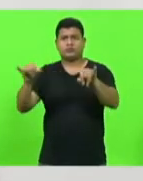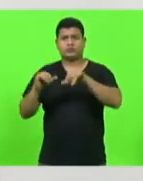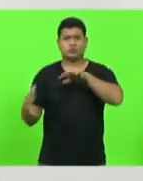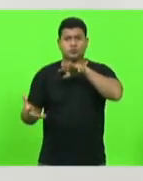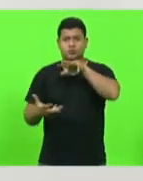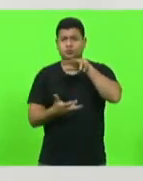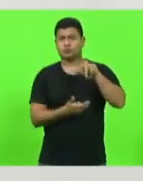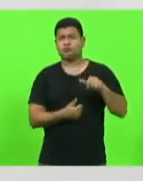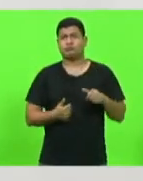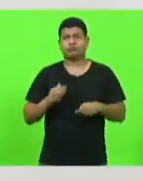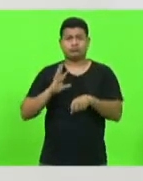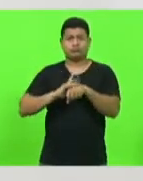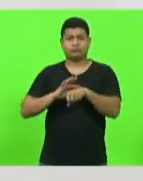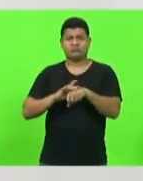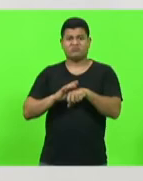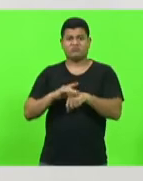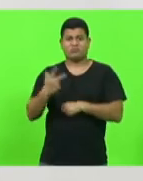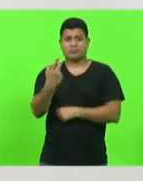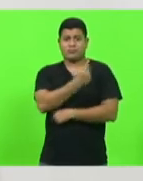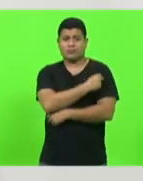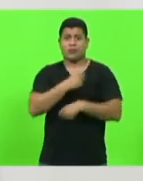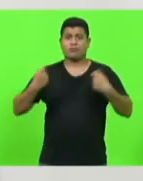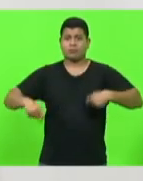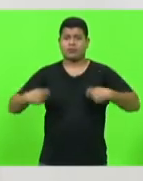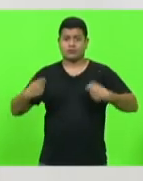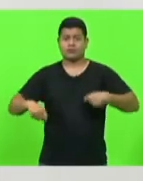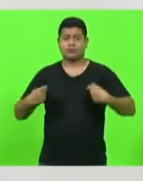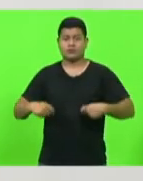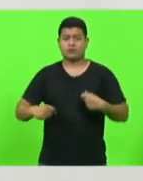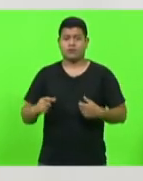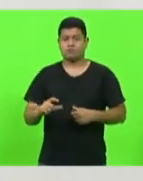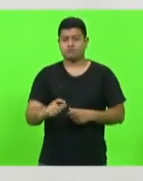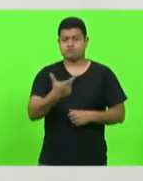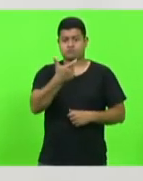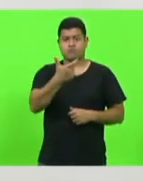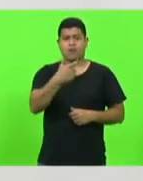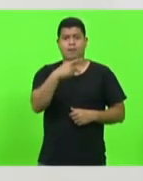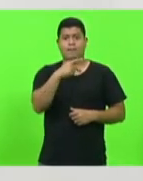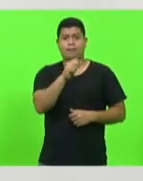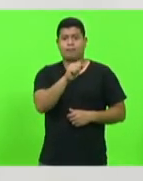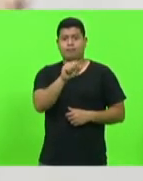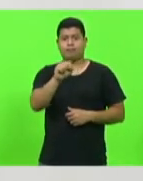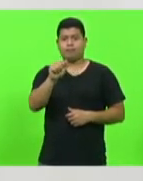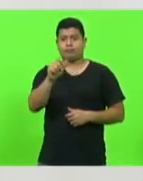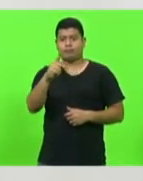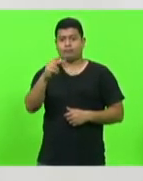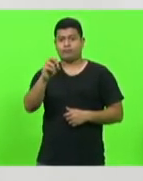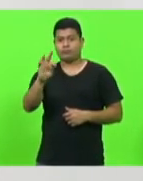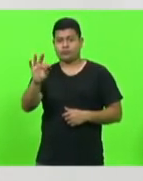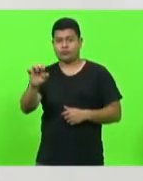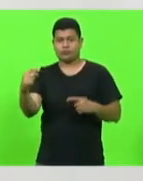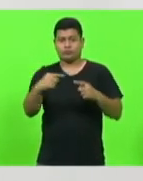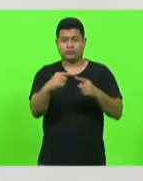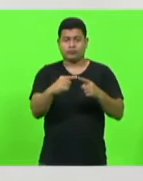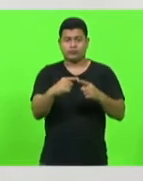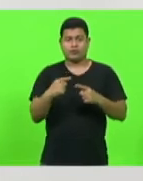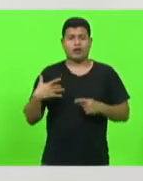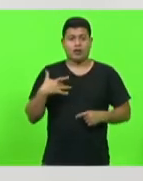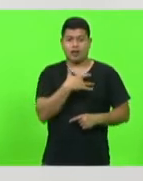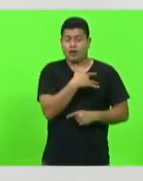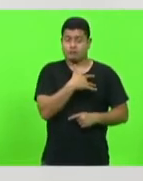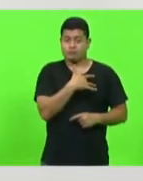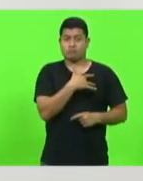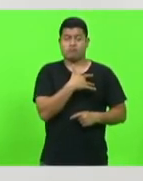uma doença com vacinação precisou de passaporte sanitário? Campanhas com doenças graves que foram combatidas com